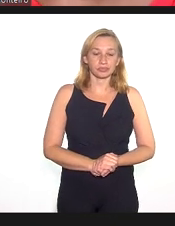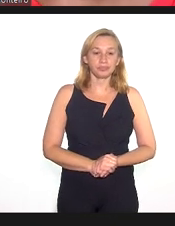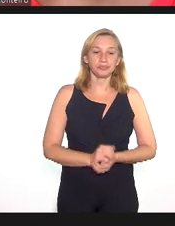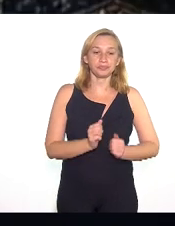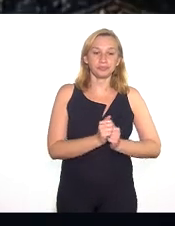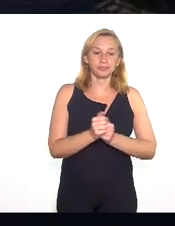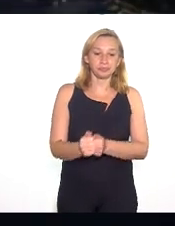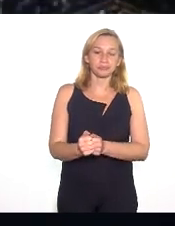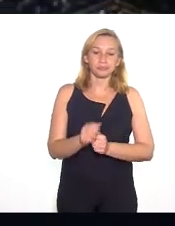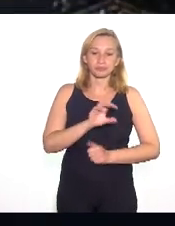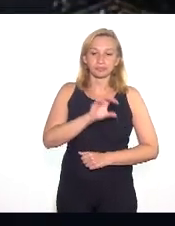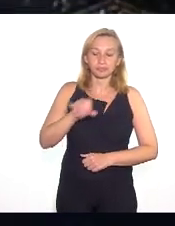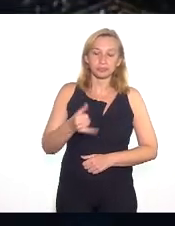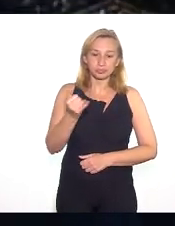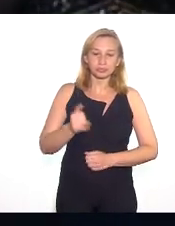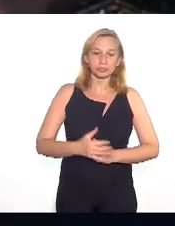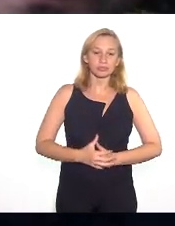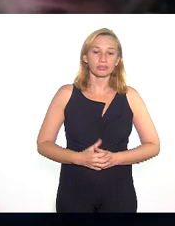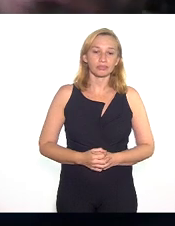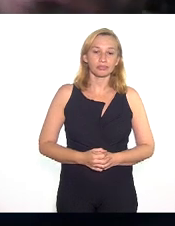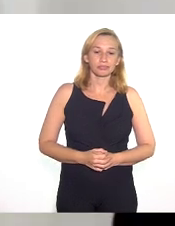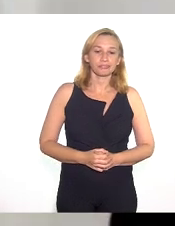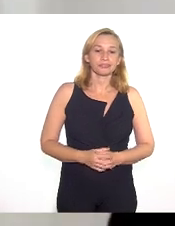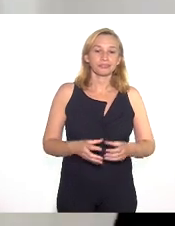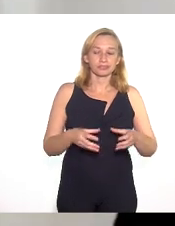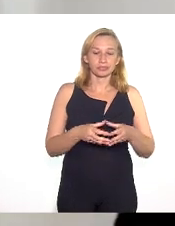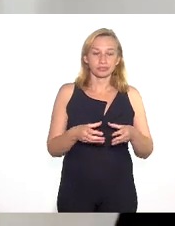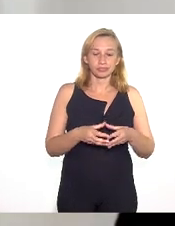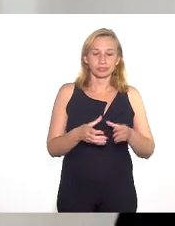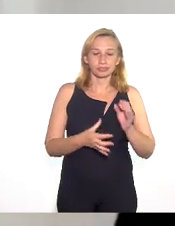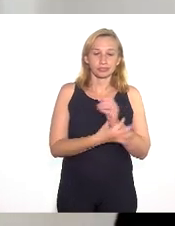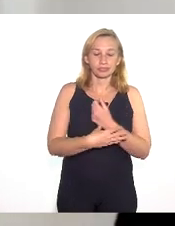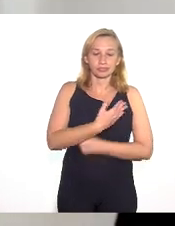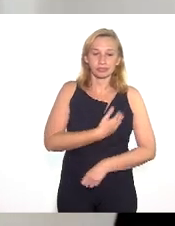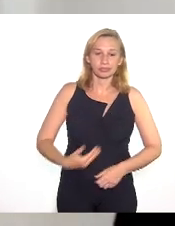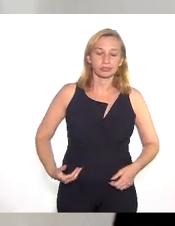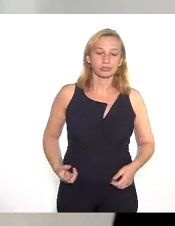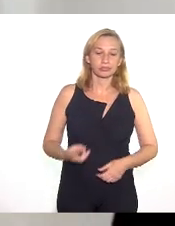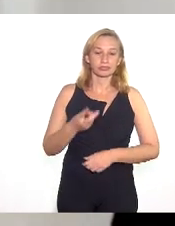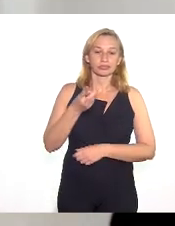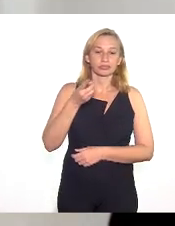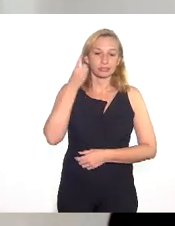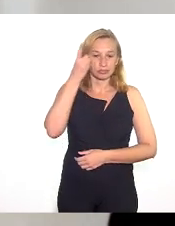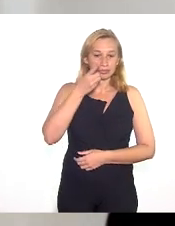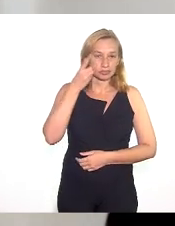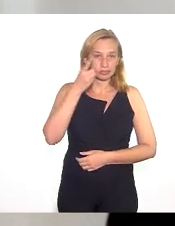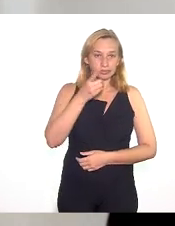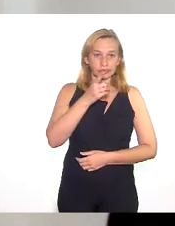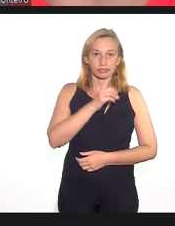Acompanho o parecer da CCJ. Da Comissão de Segurança Pública, deputado delegado Carlos Augusto.